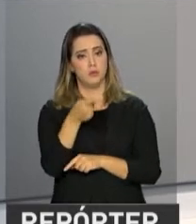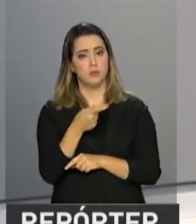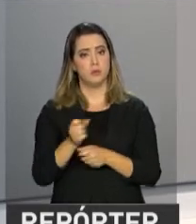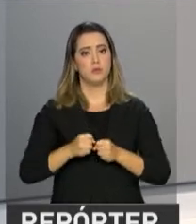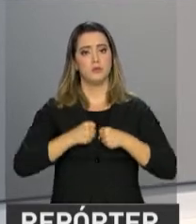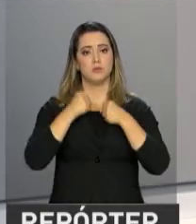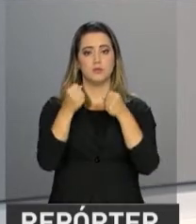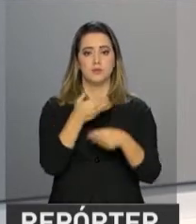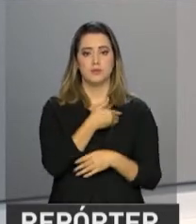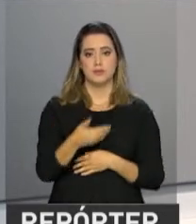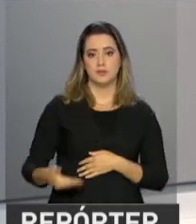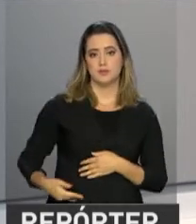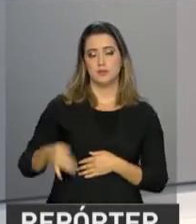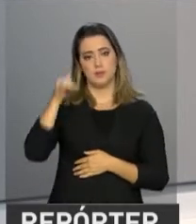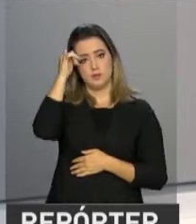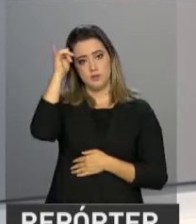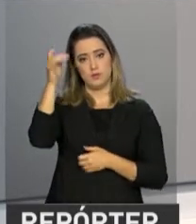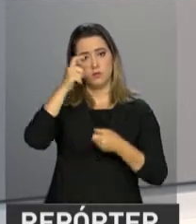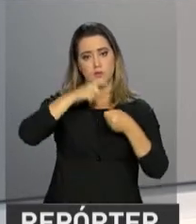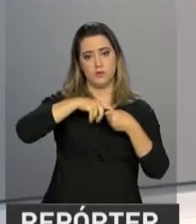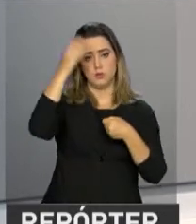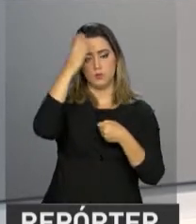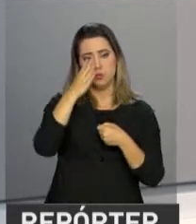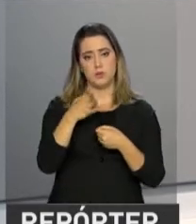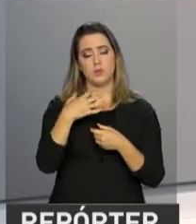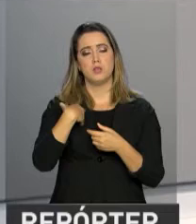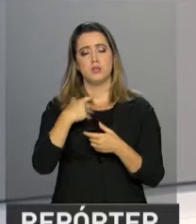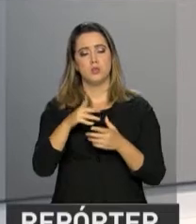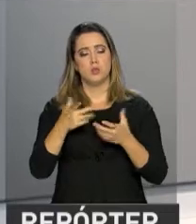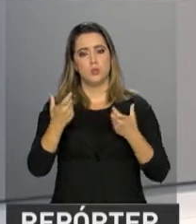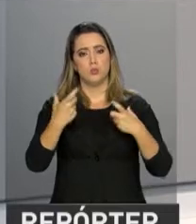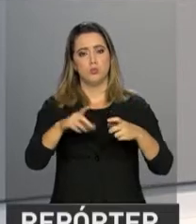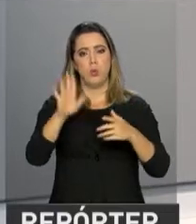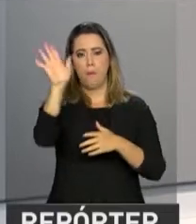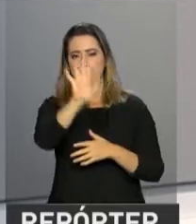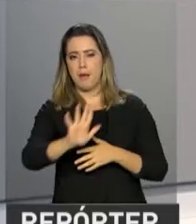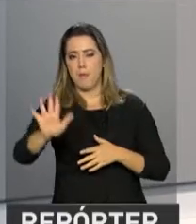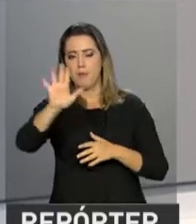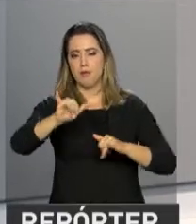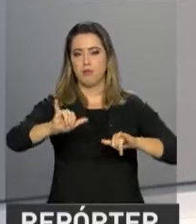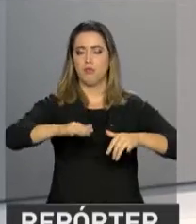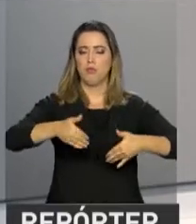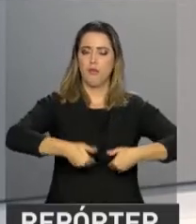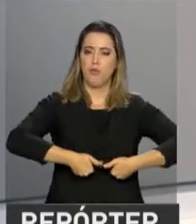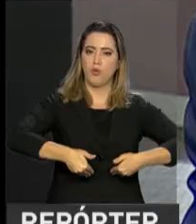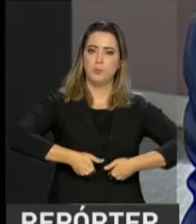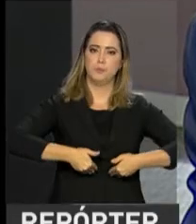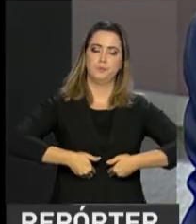governo para evitar o retorno do Brasil ao mapa da fome da Organização das Nações Unidas, a ONU.